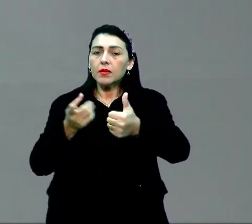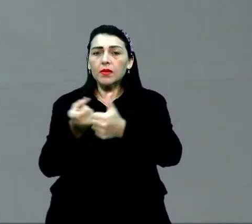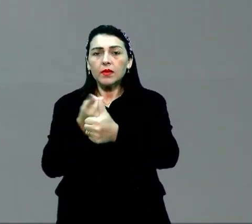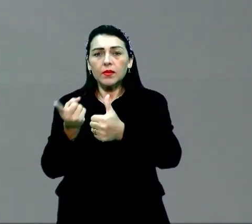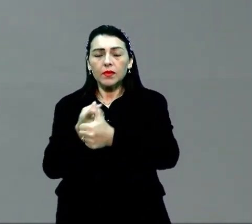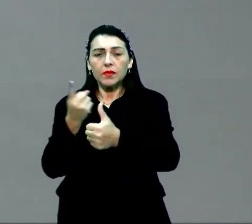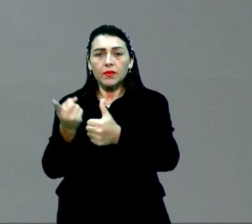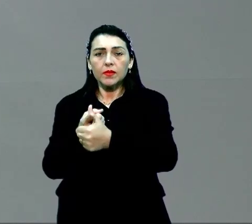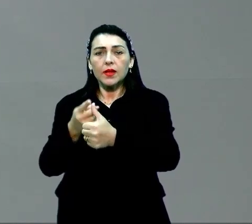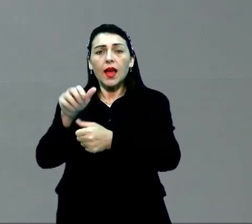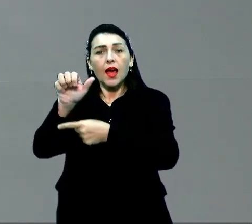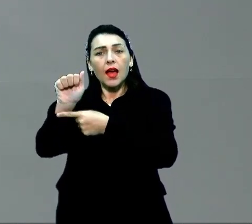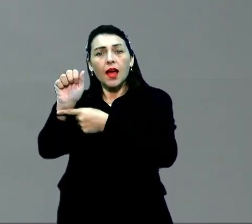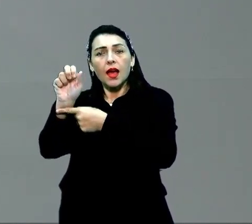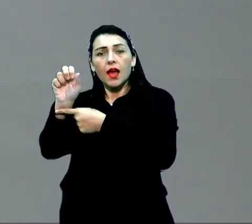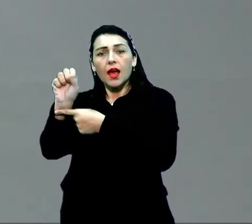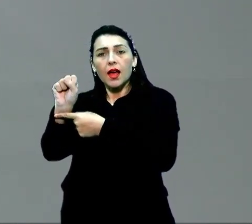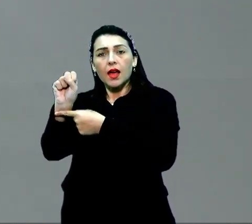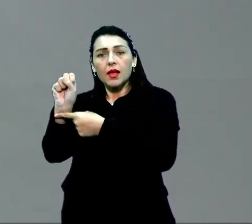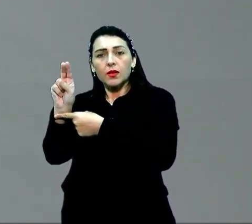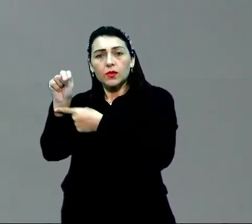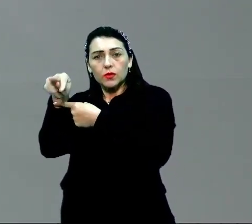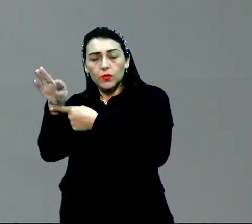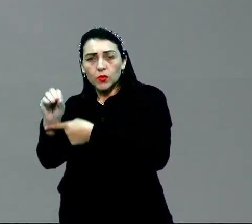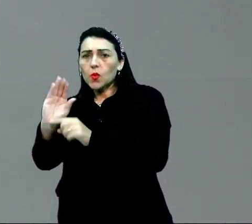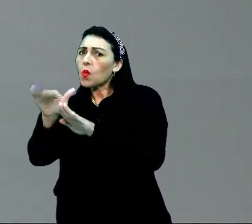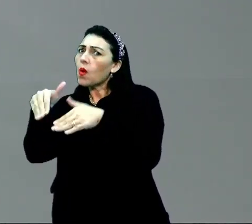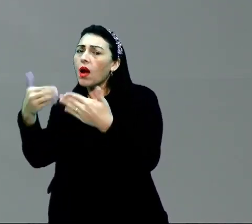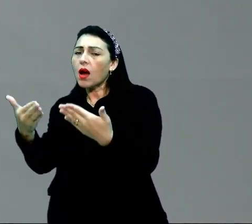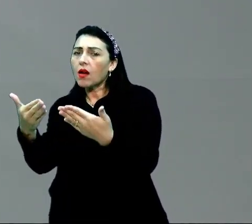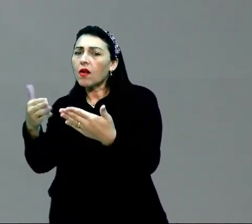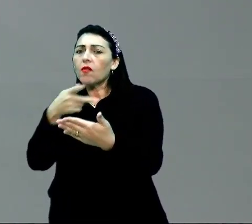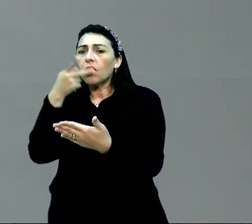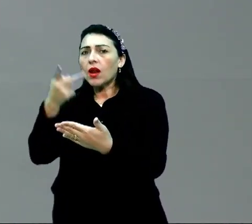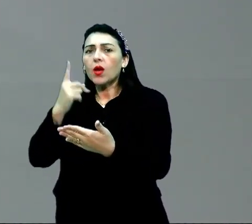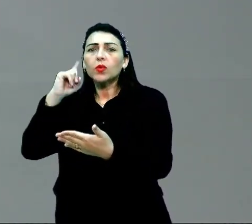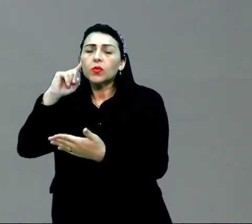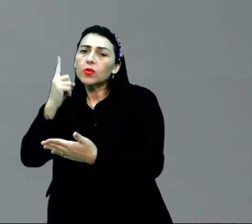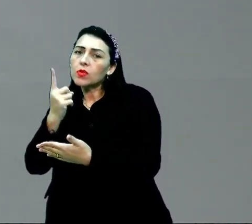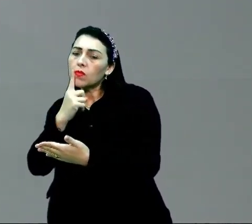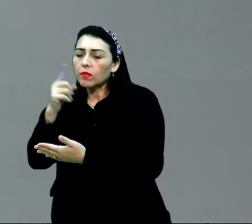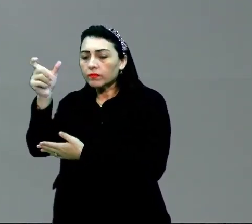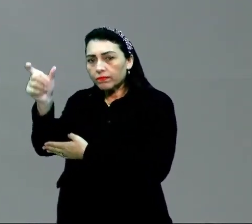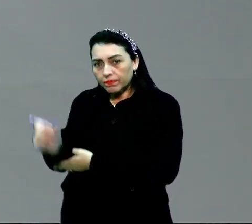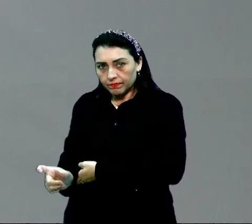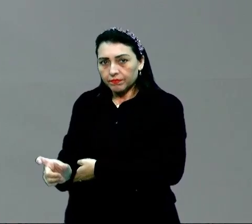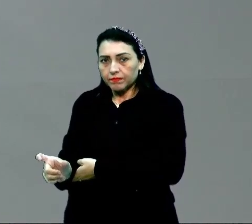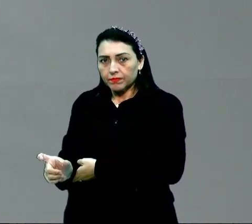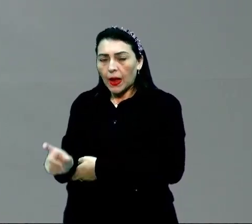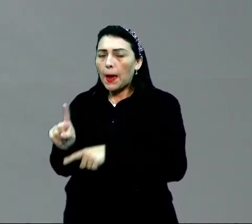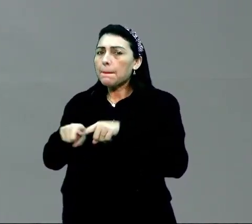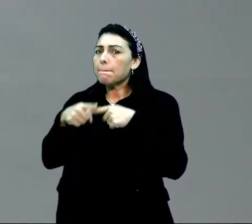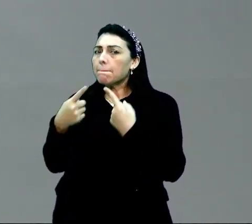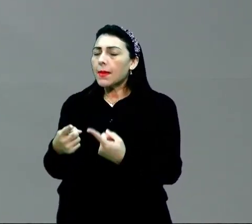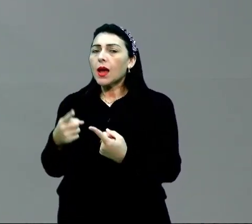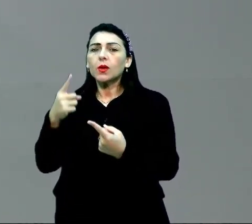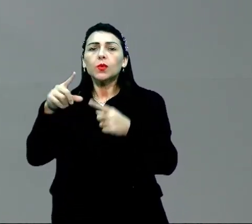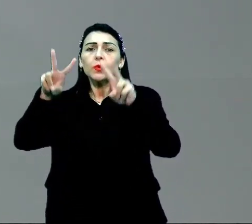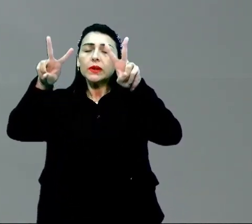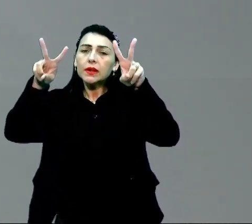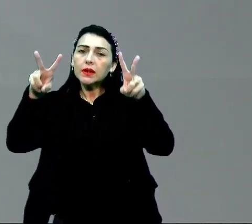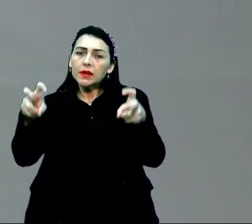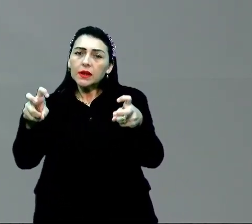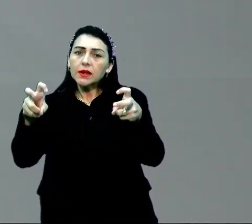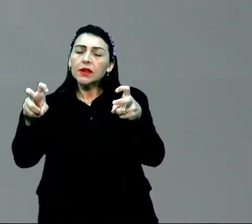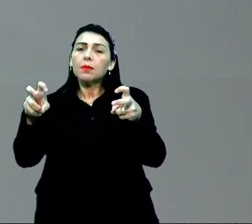sobre assunto. Qual o assunto aqui? Nós estamos falando dos surdos. Mas assim, como o tema é uma coisa